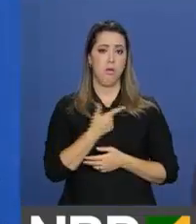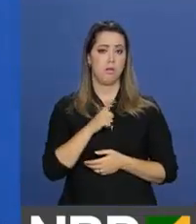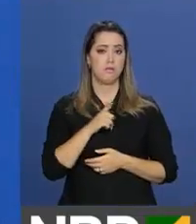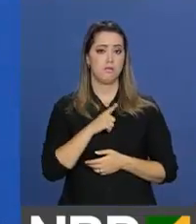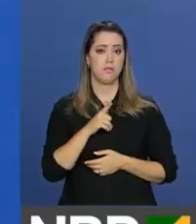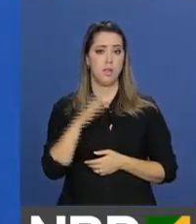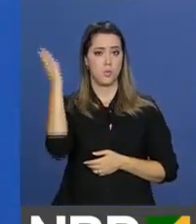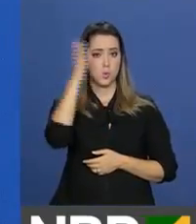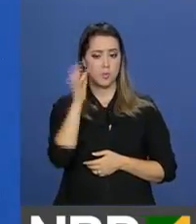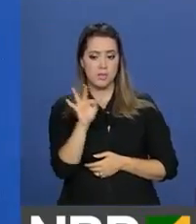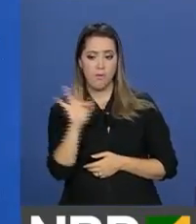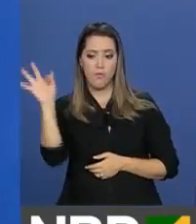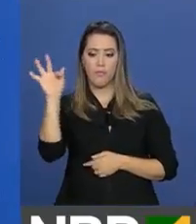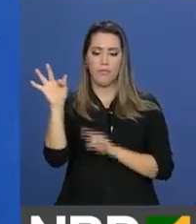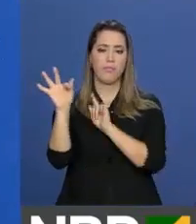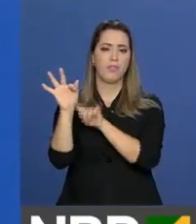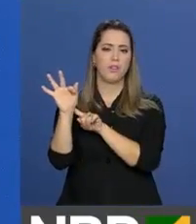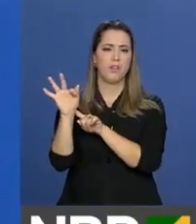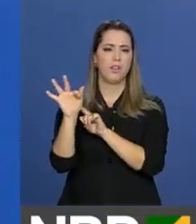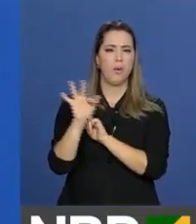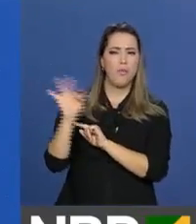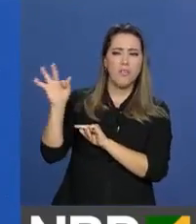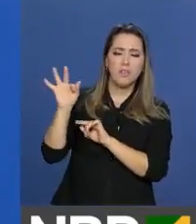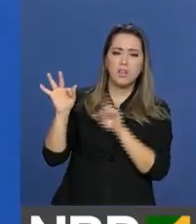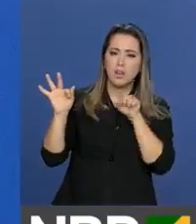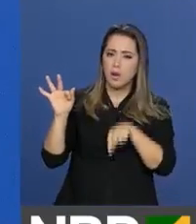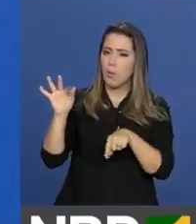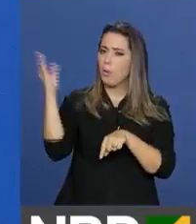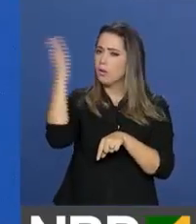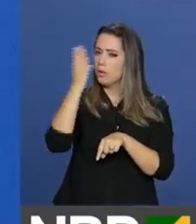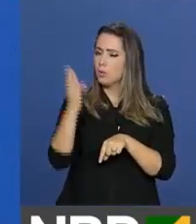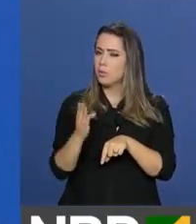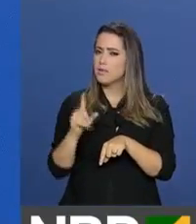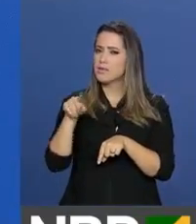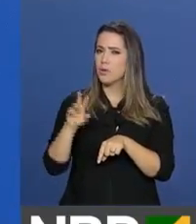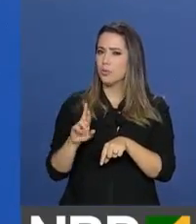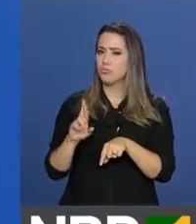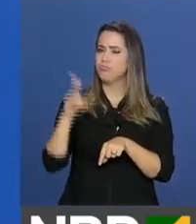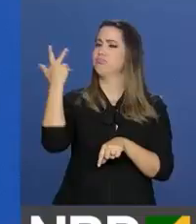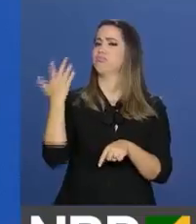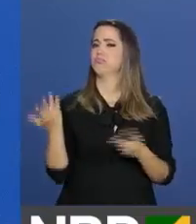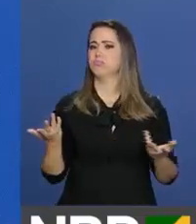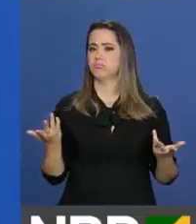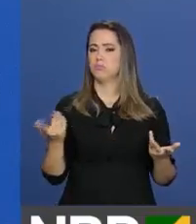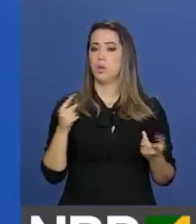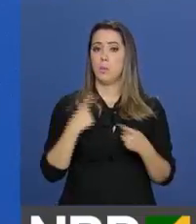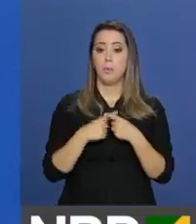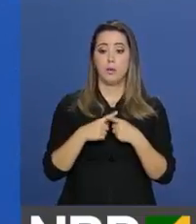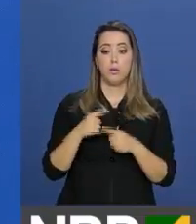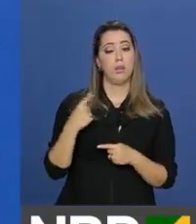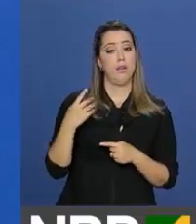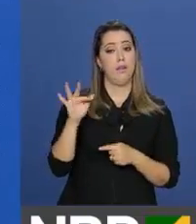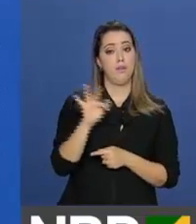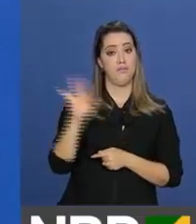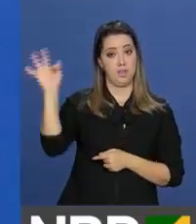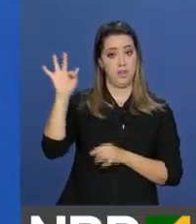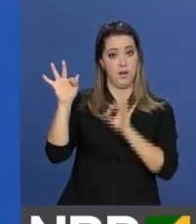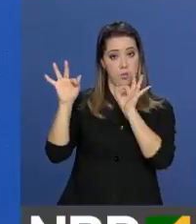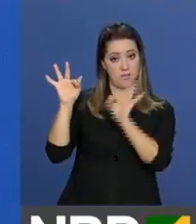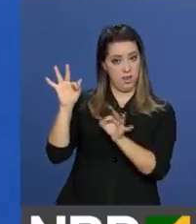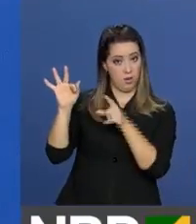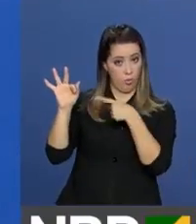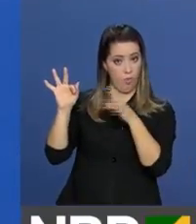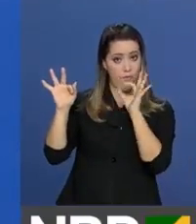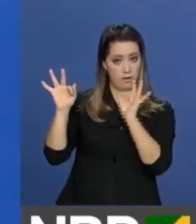federação meio capenga, meio disfarçada, não é? Nós não temos uma federação completa, porque a federação completa supõe a